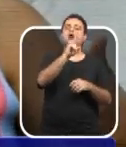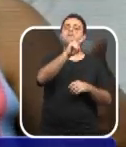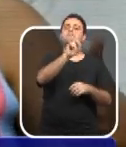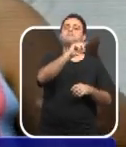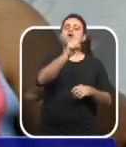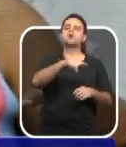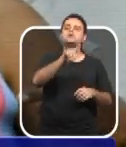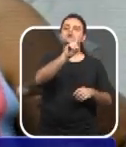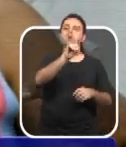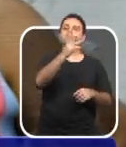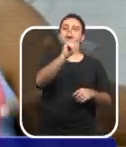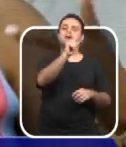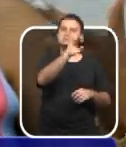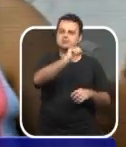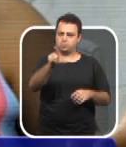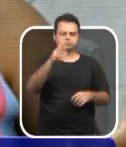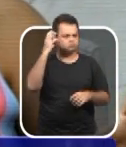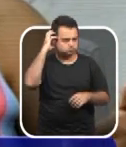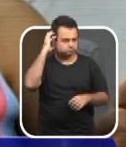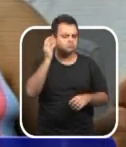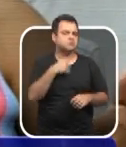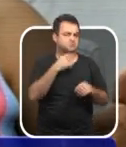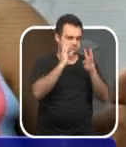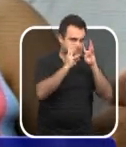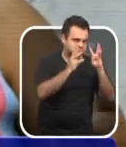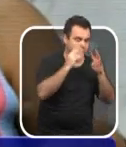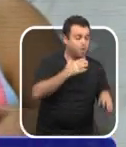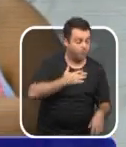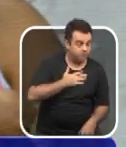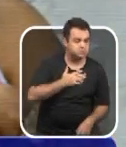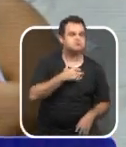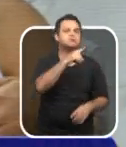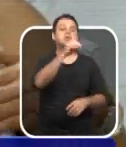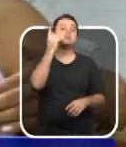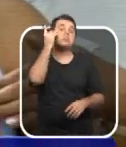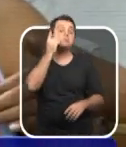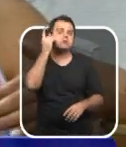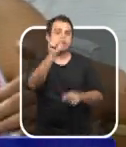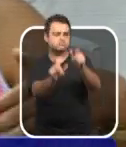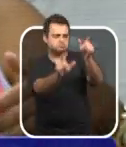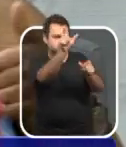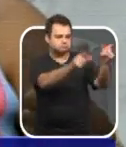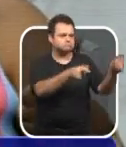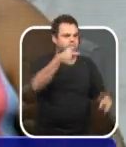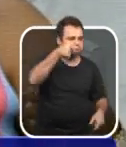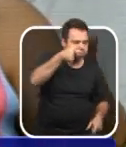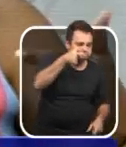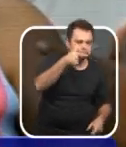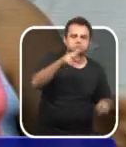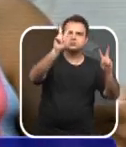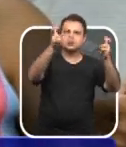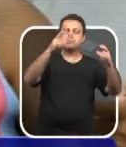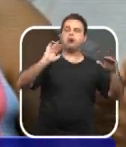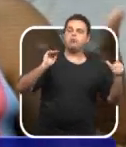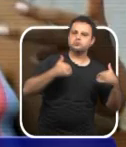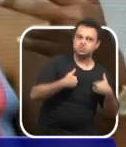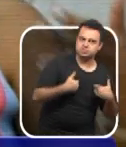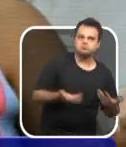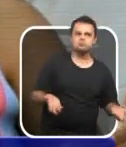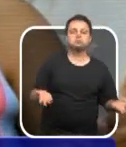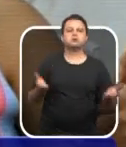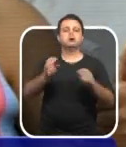os deputados, o que eles estão falando, as deputadas, o que elas estão trabalhando no que diz respeito àquilo que me interessa. Autismo,